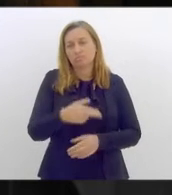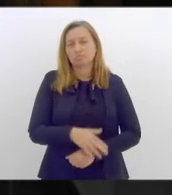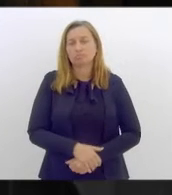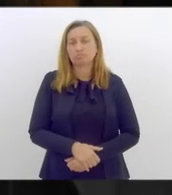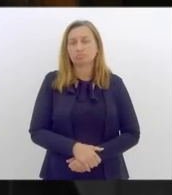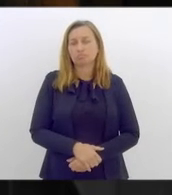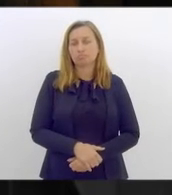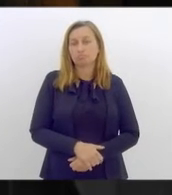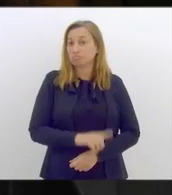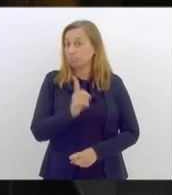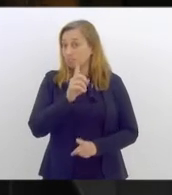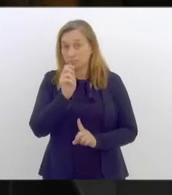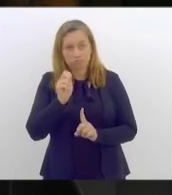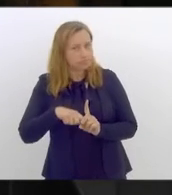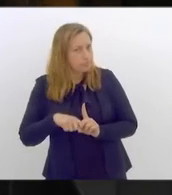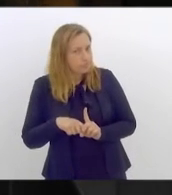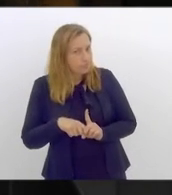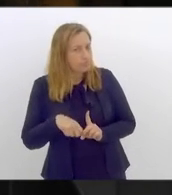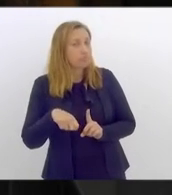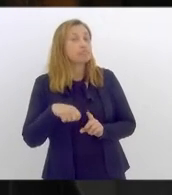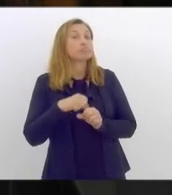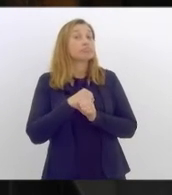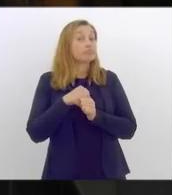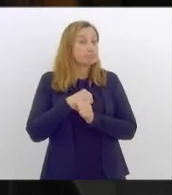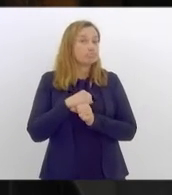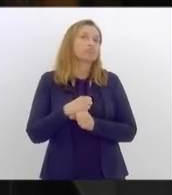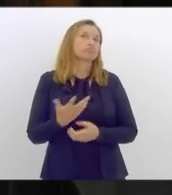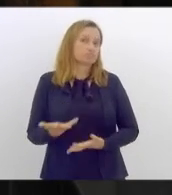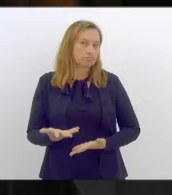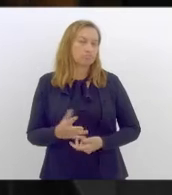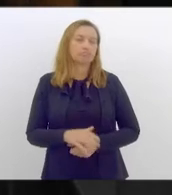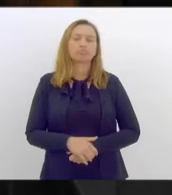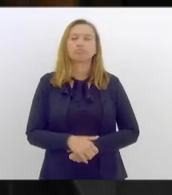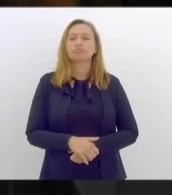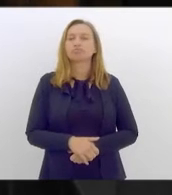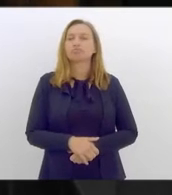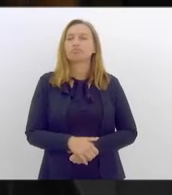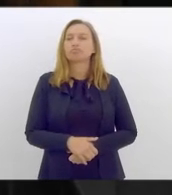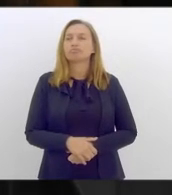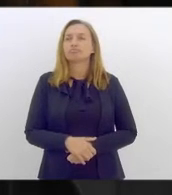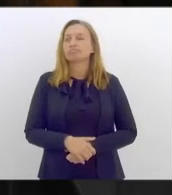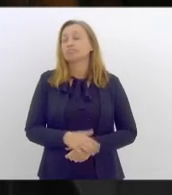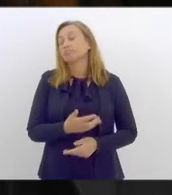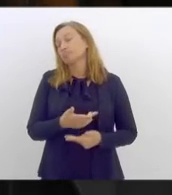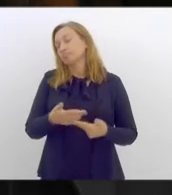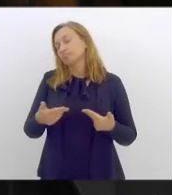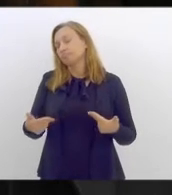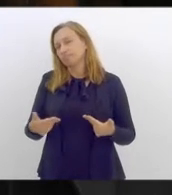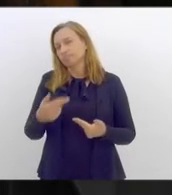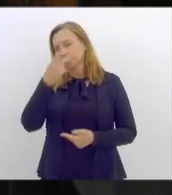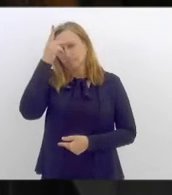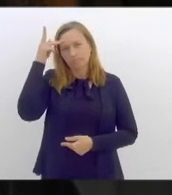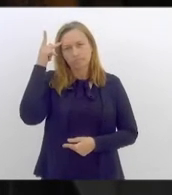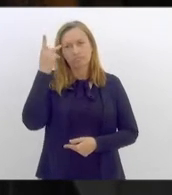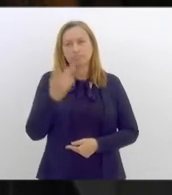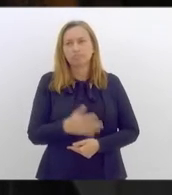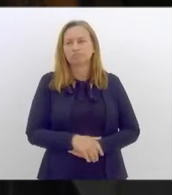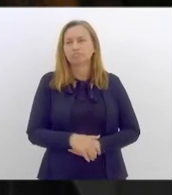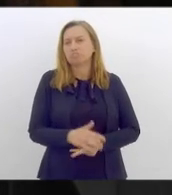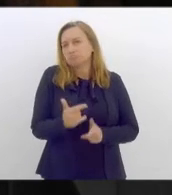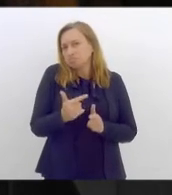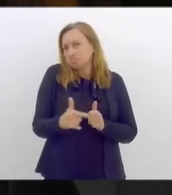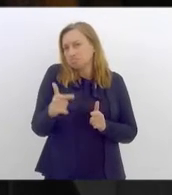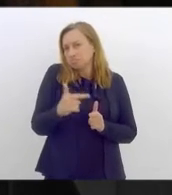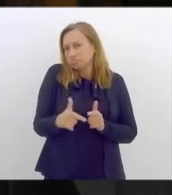não são meses são cinco anos dezenas são as pessoas com